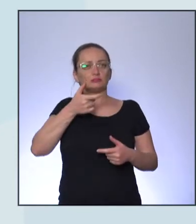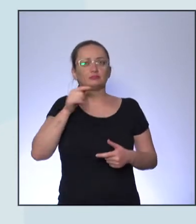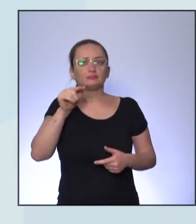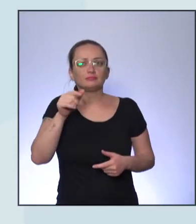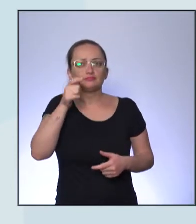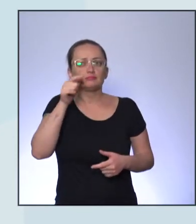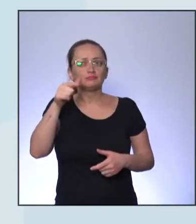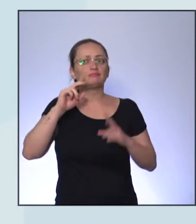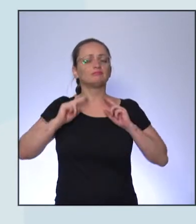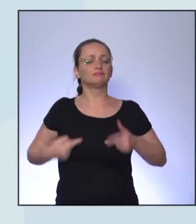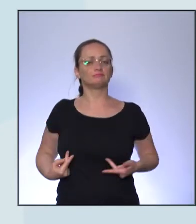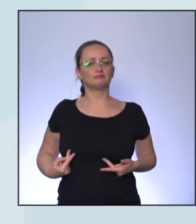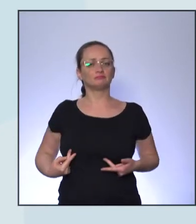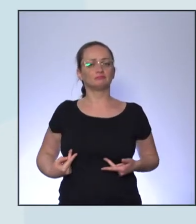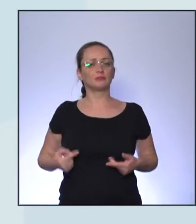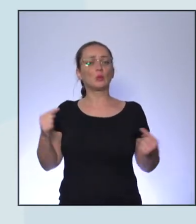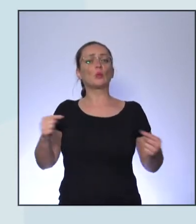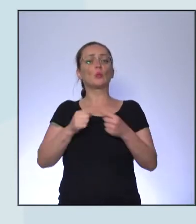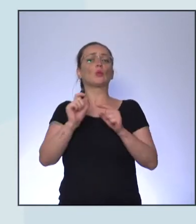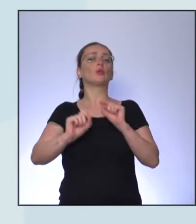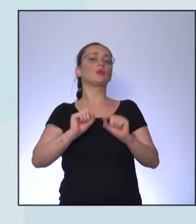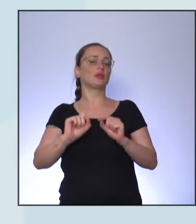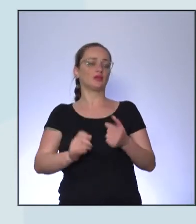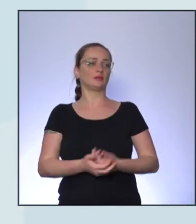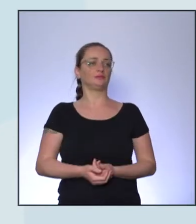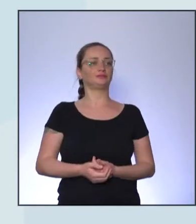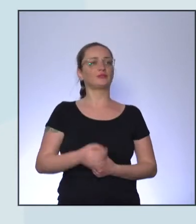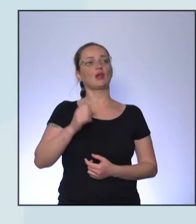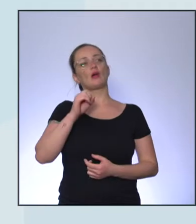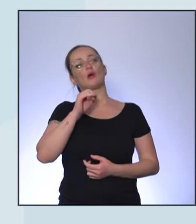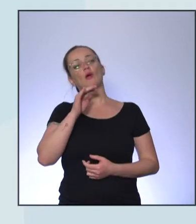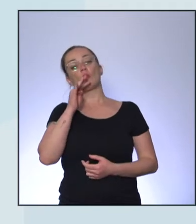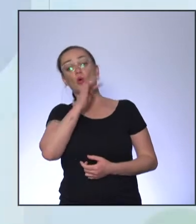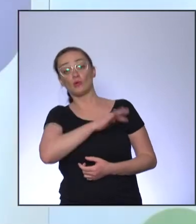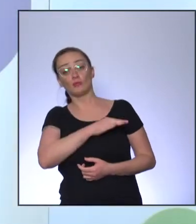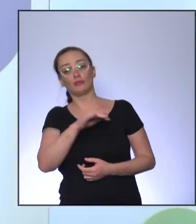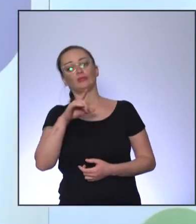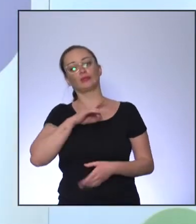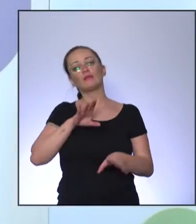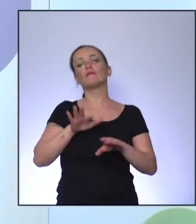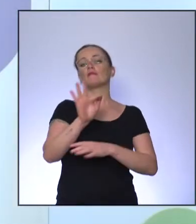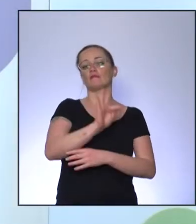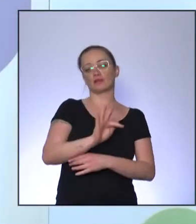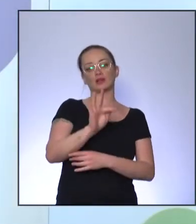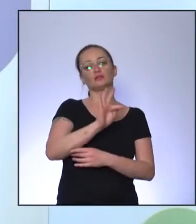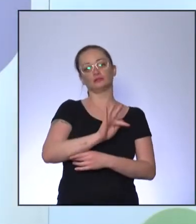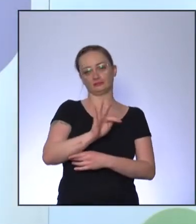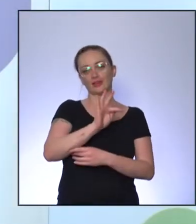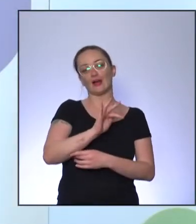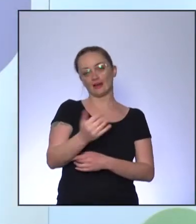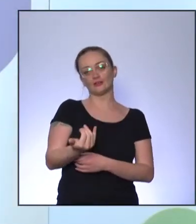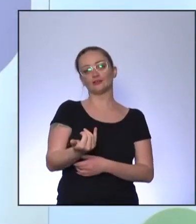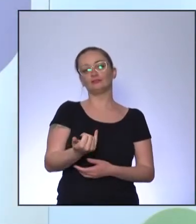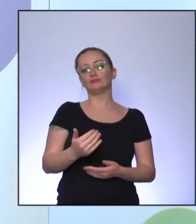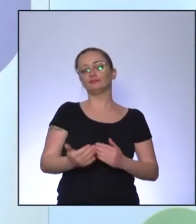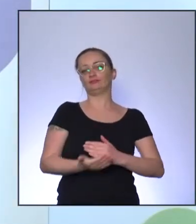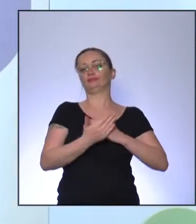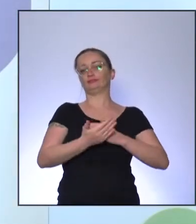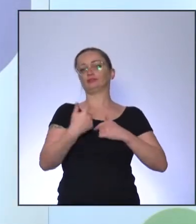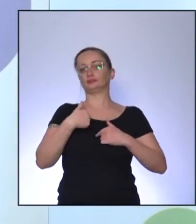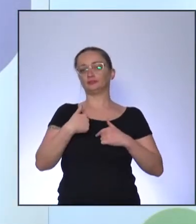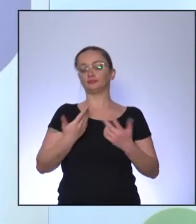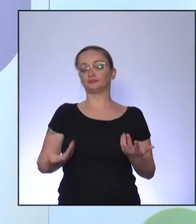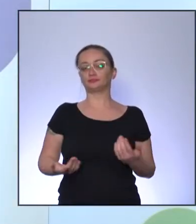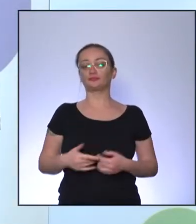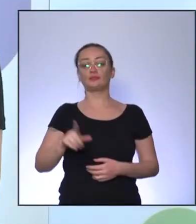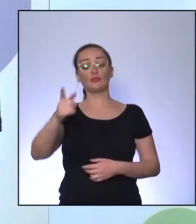eu sou de humanas? Claro, eu tenho, inclusive, uma faculdade que traz esse Sou de Humanas, mas eu queria que